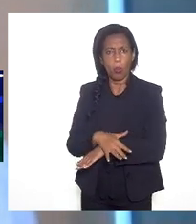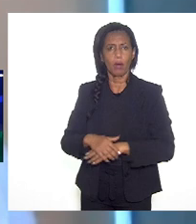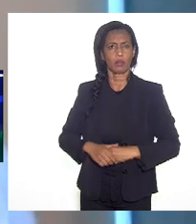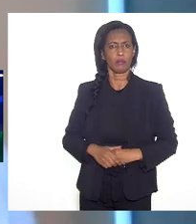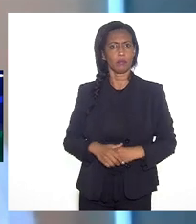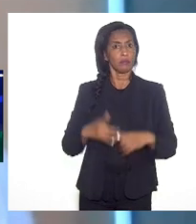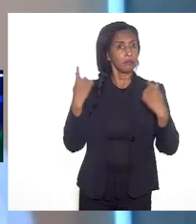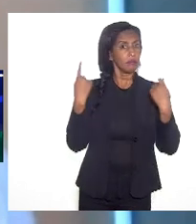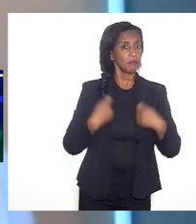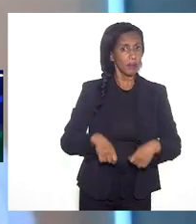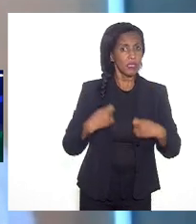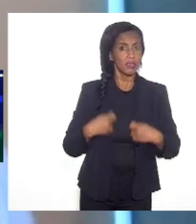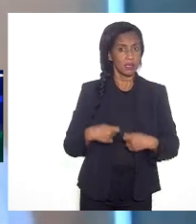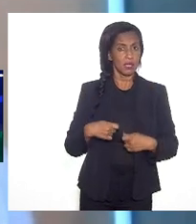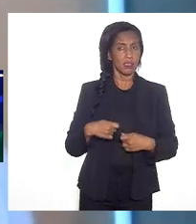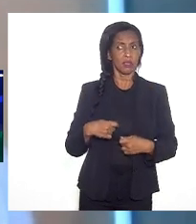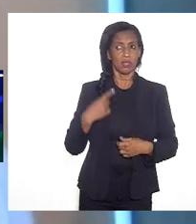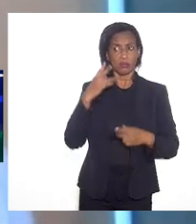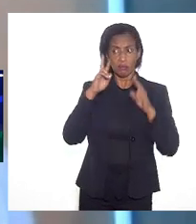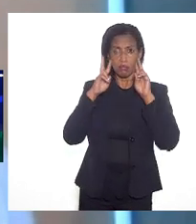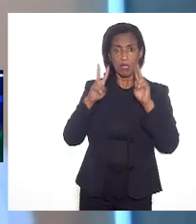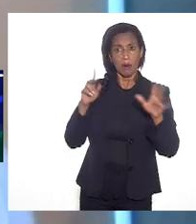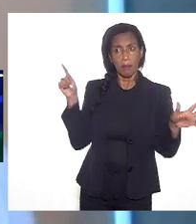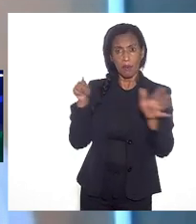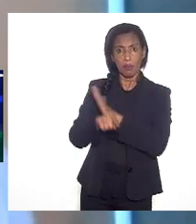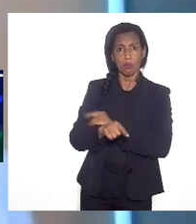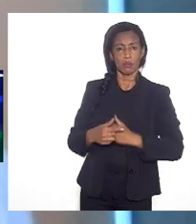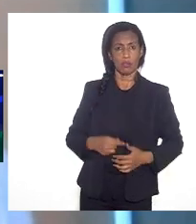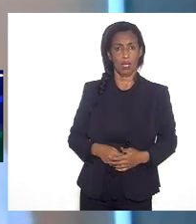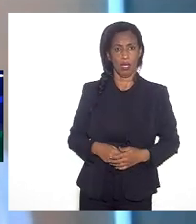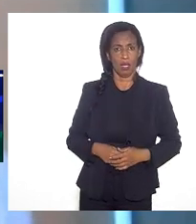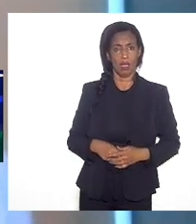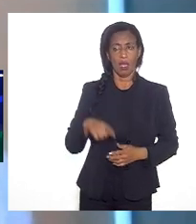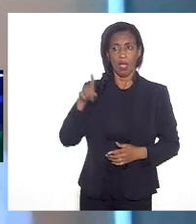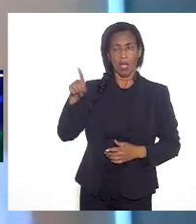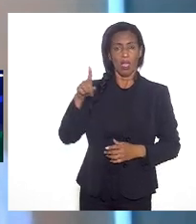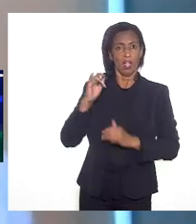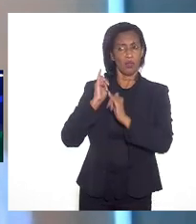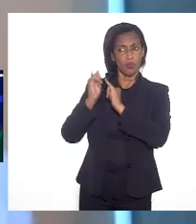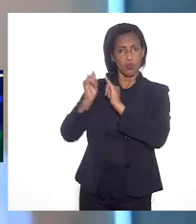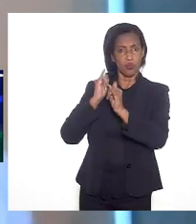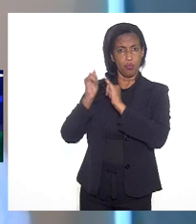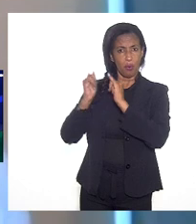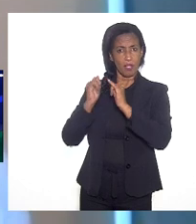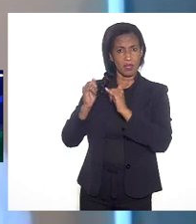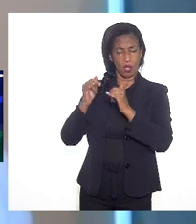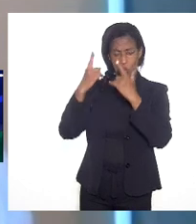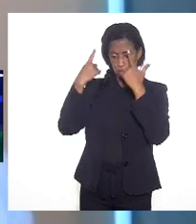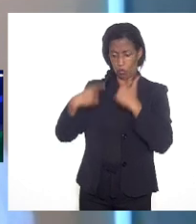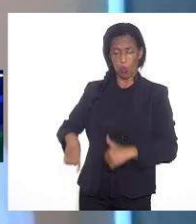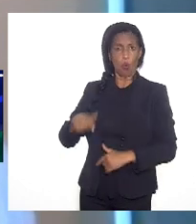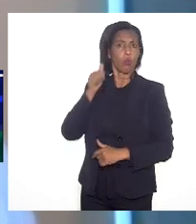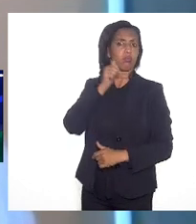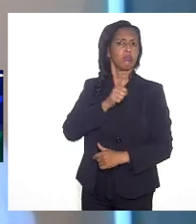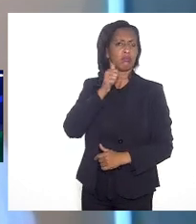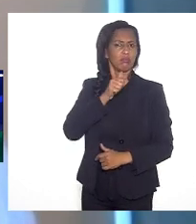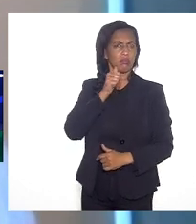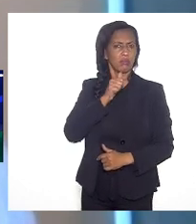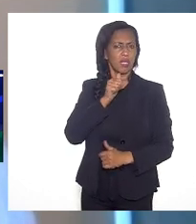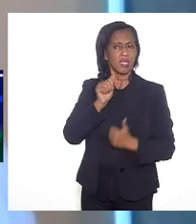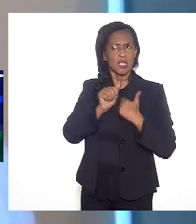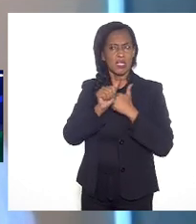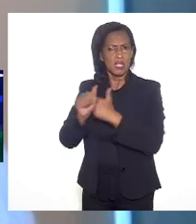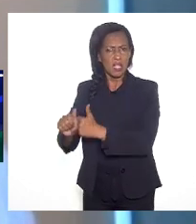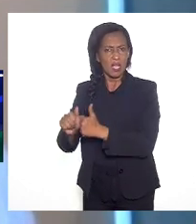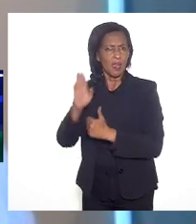É preciso a gente estar atento e se perguntar: a centralidade da propriedade sobre o corpo feminino segue